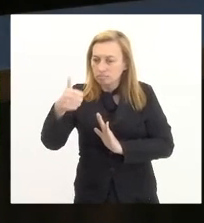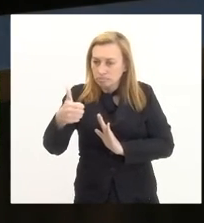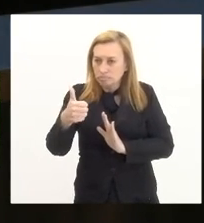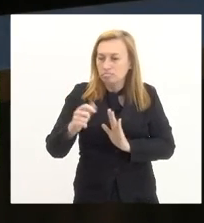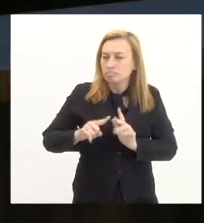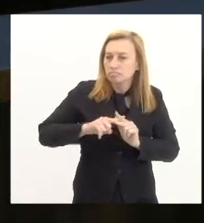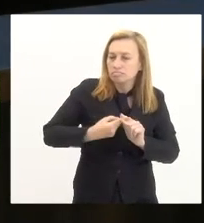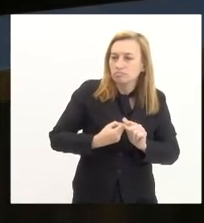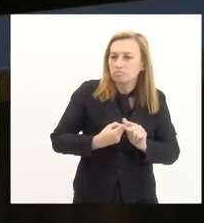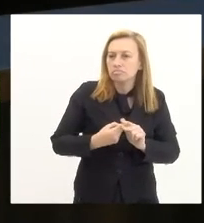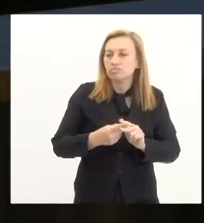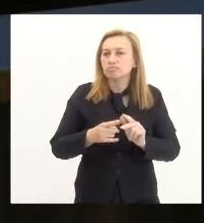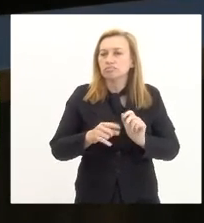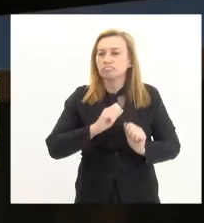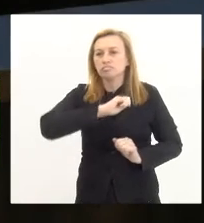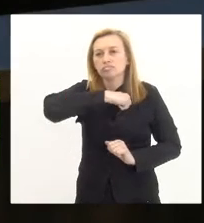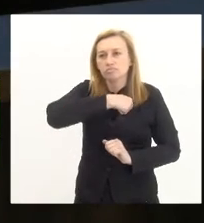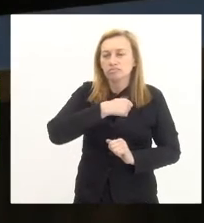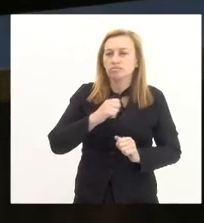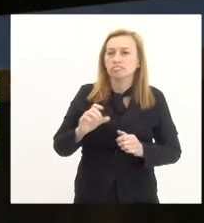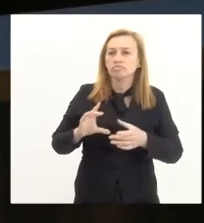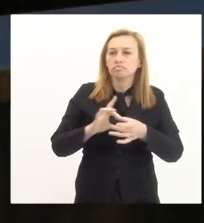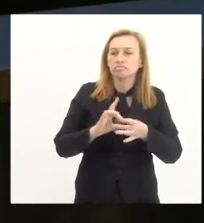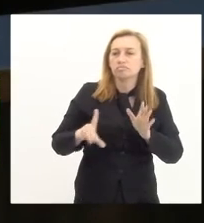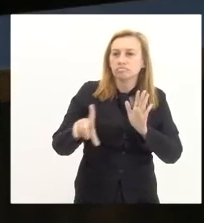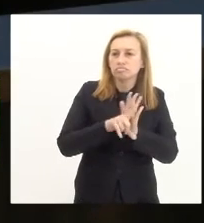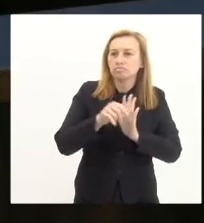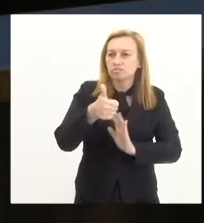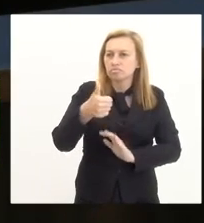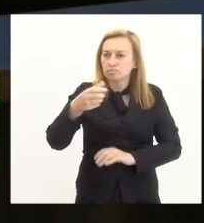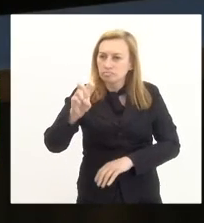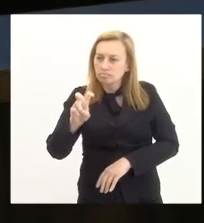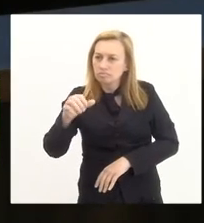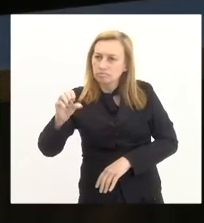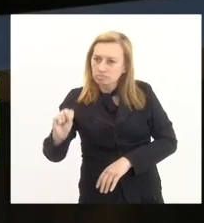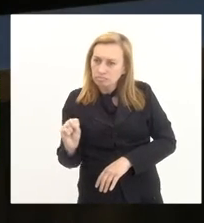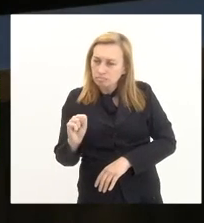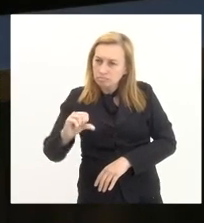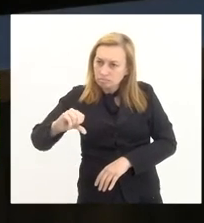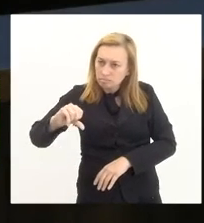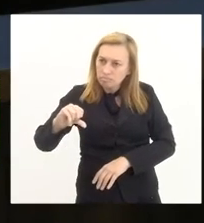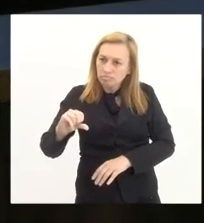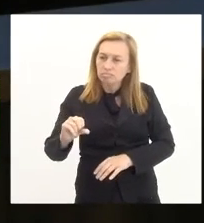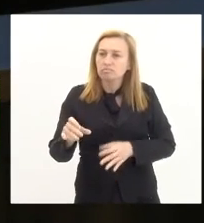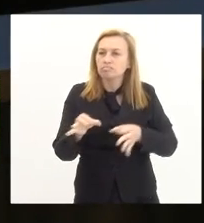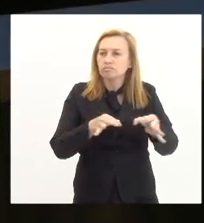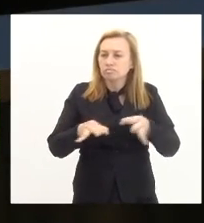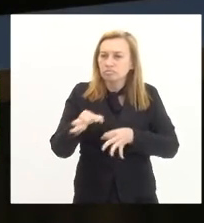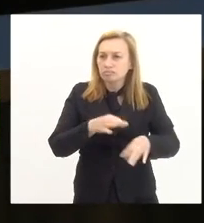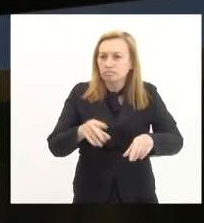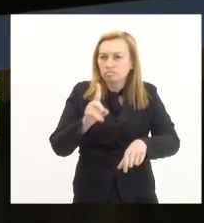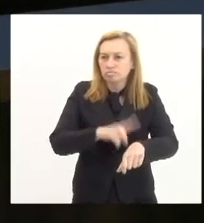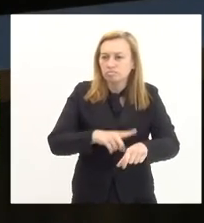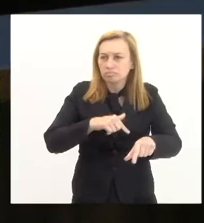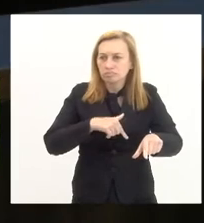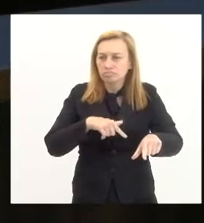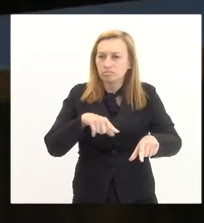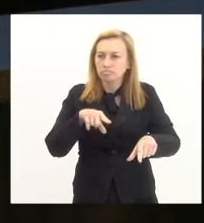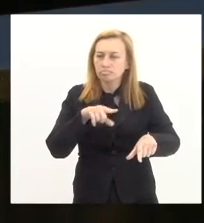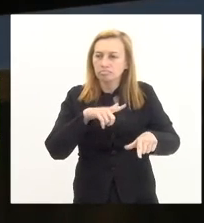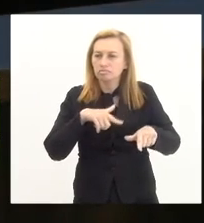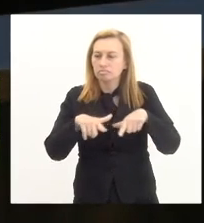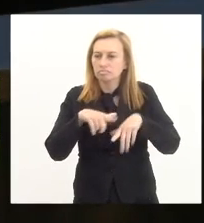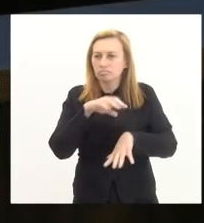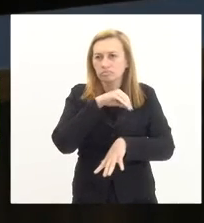o regime de recuperação fiscal regulamenta a lei complementar 159 as carreiras que possuem planos de cargos e salários próprios